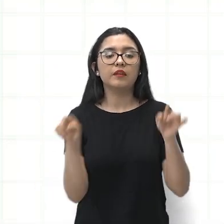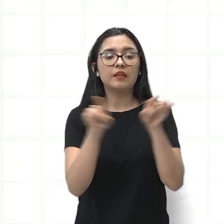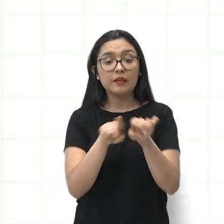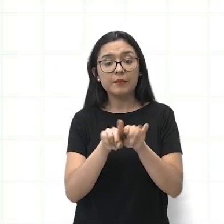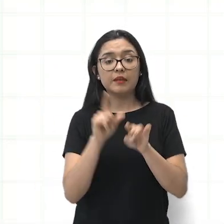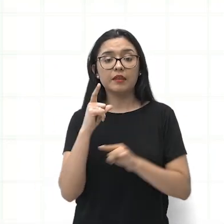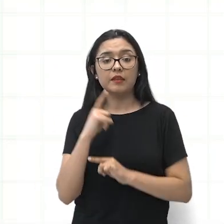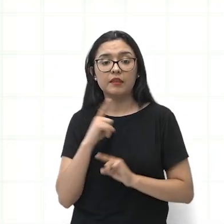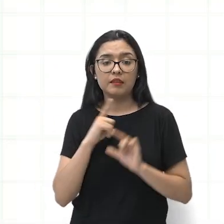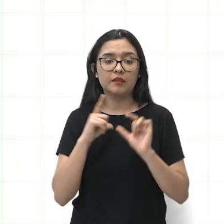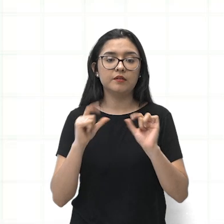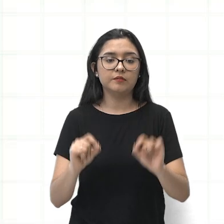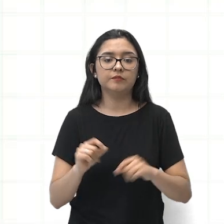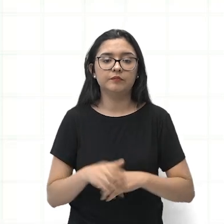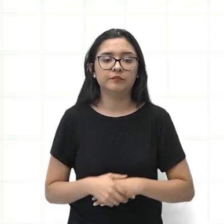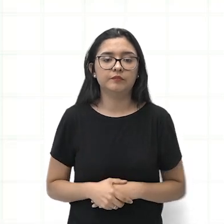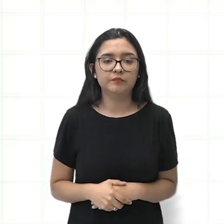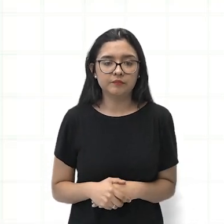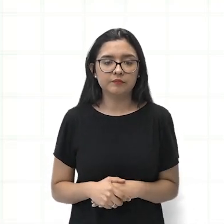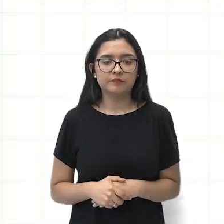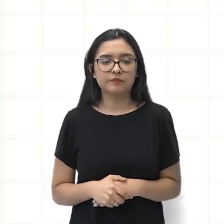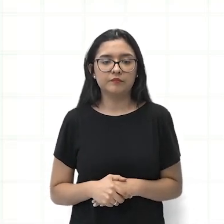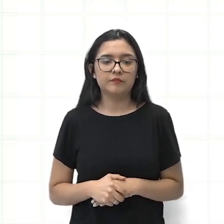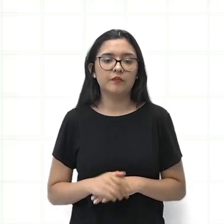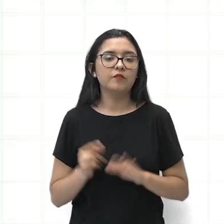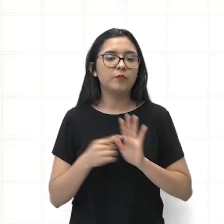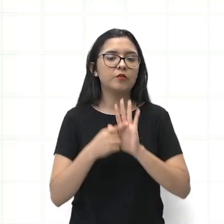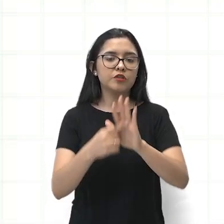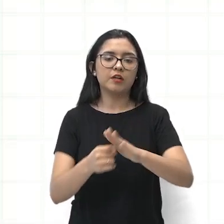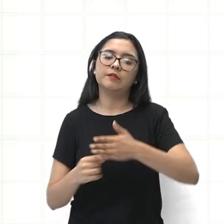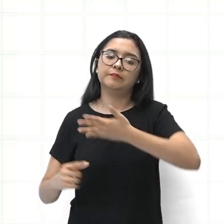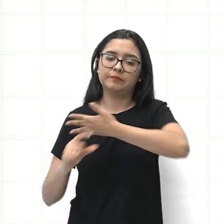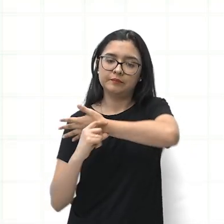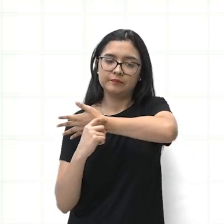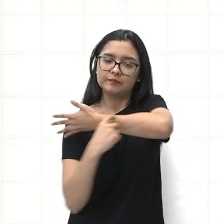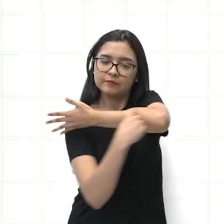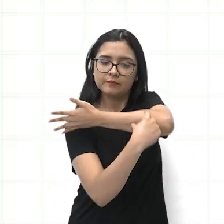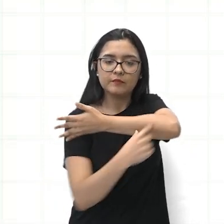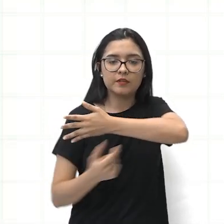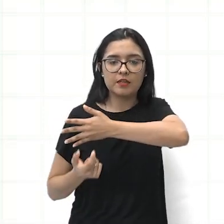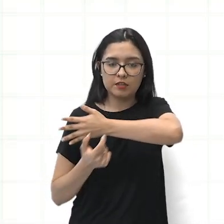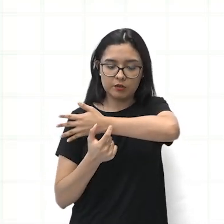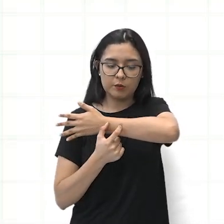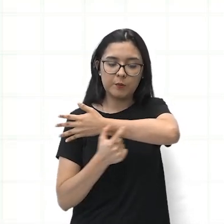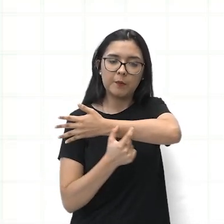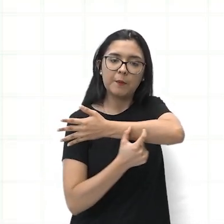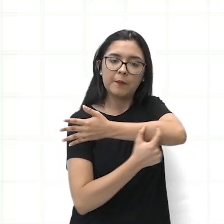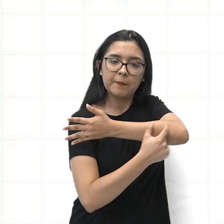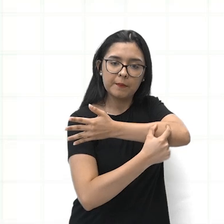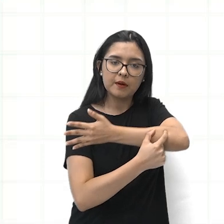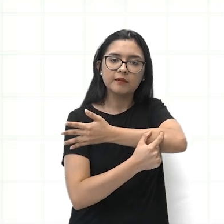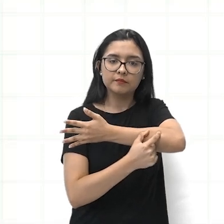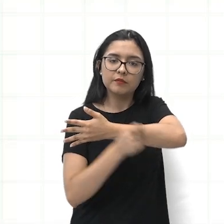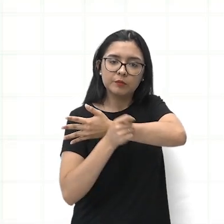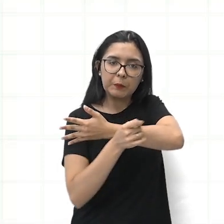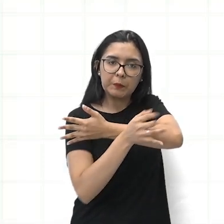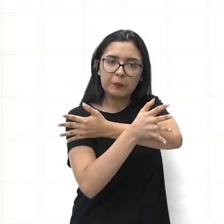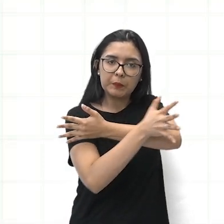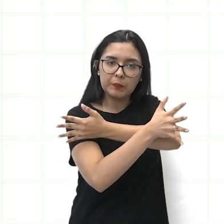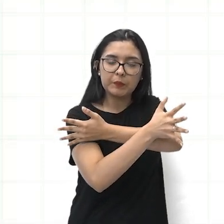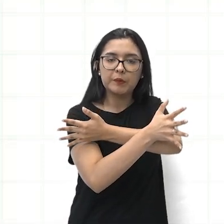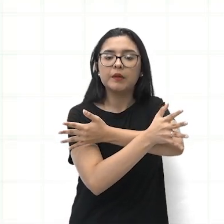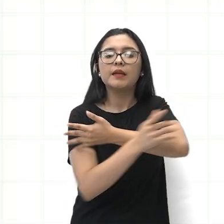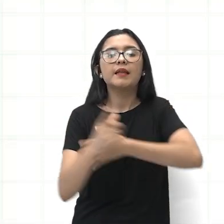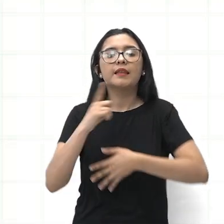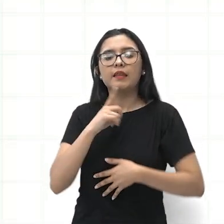temos o que nós chamamos de axônio. O axônio, vou apontar aqui para vocês, né? É toda essa estrutura aqui, né?